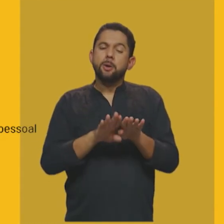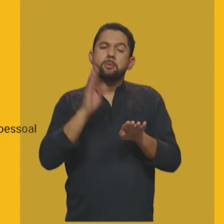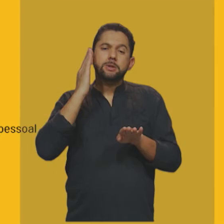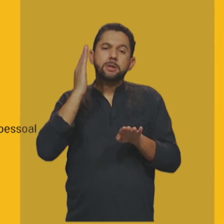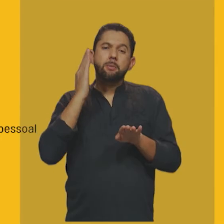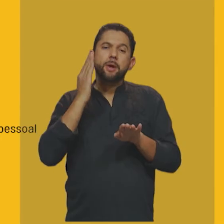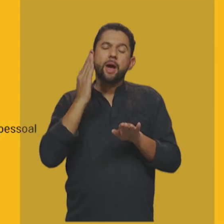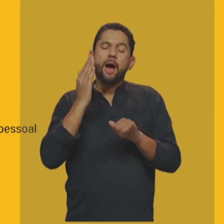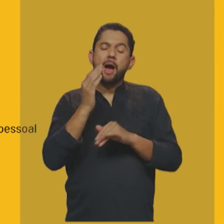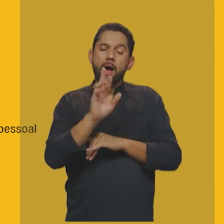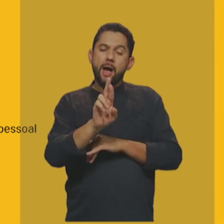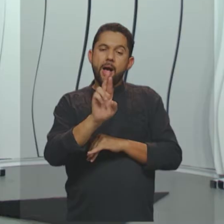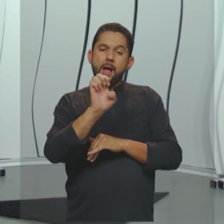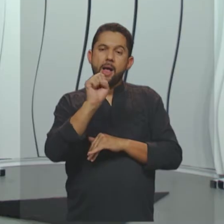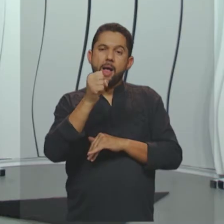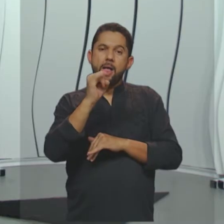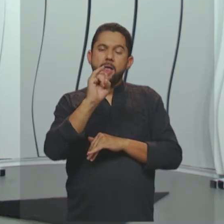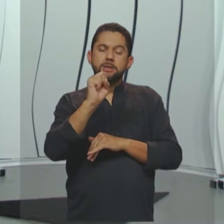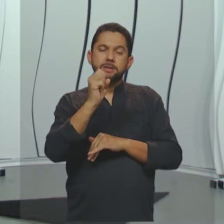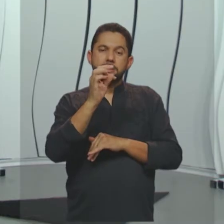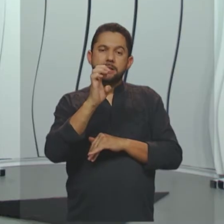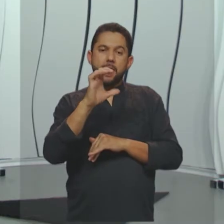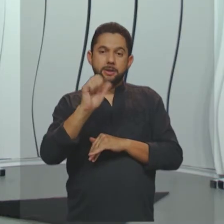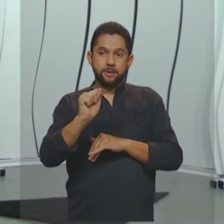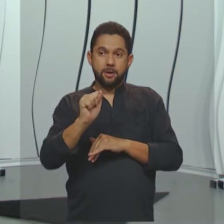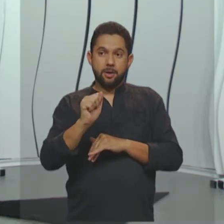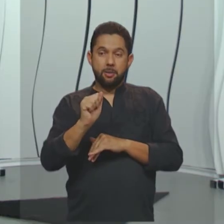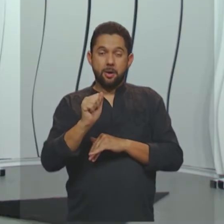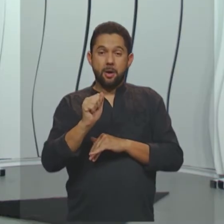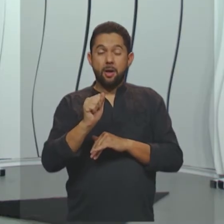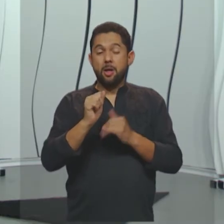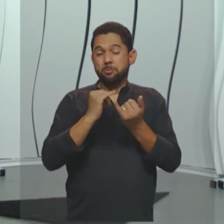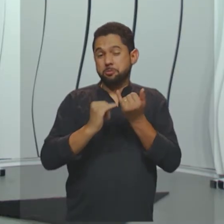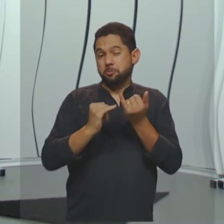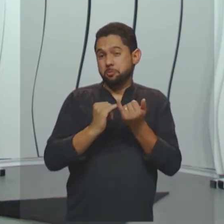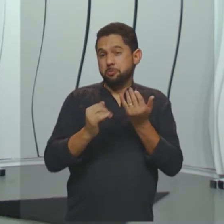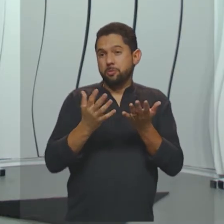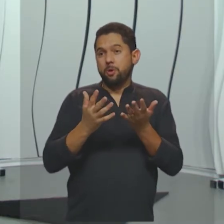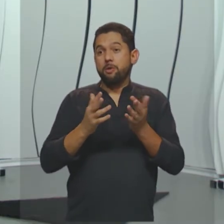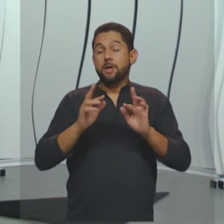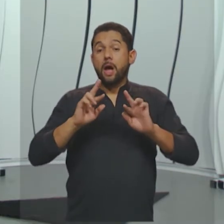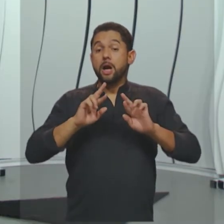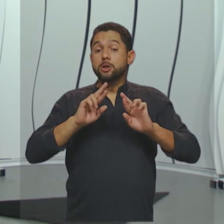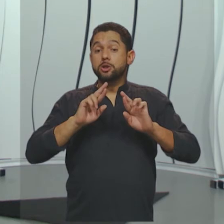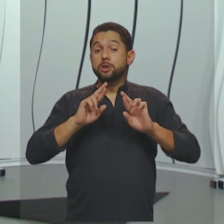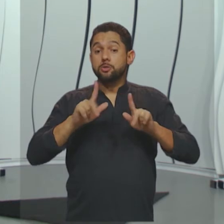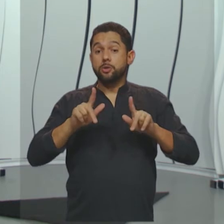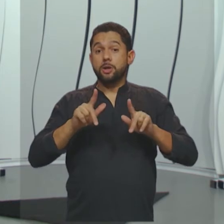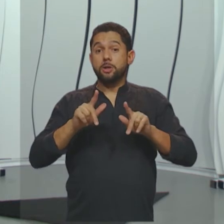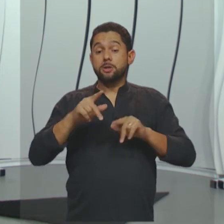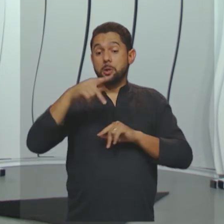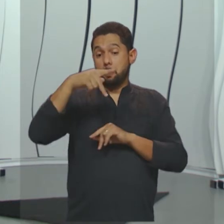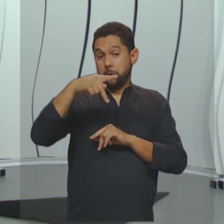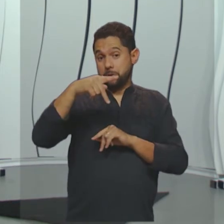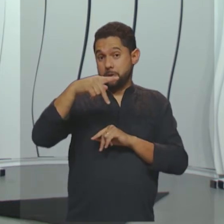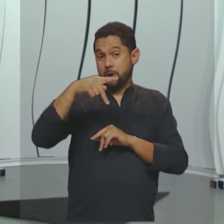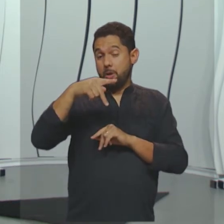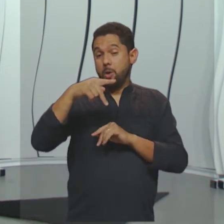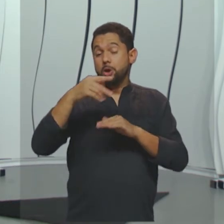equivalente desse circuito. Vejam bem, resistência equivalente vai ser a diferença de potencial dividido pela corrente total.